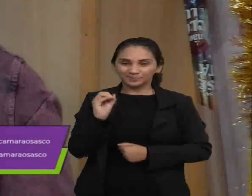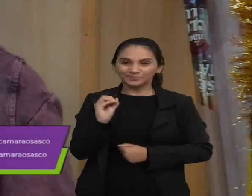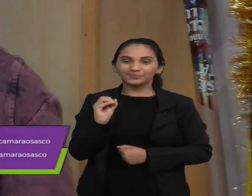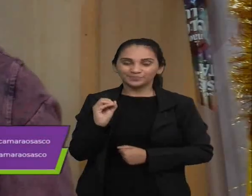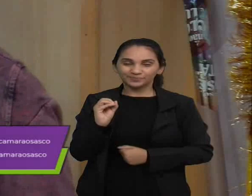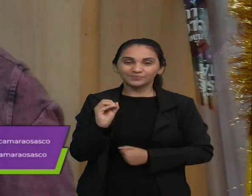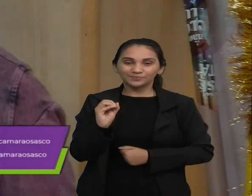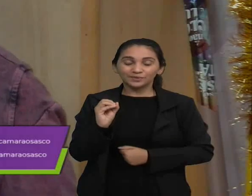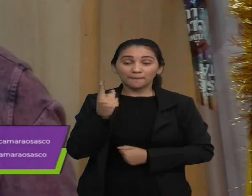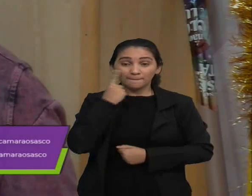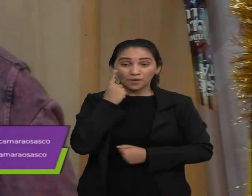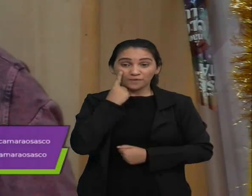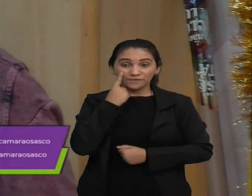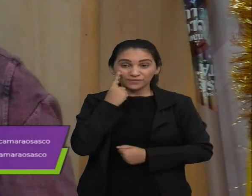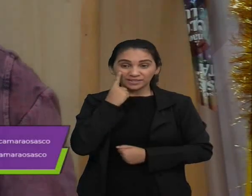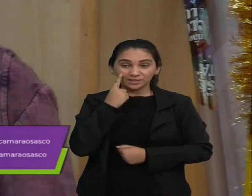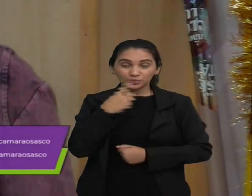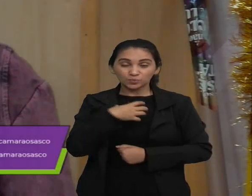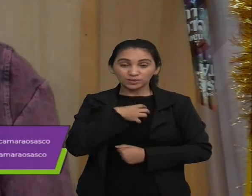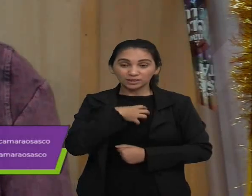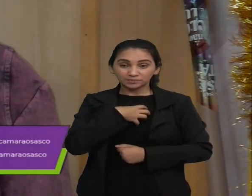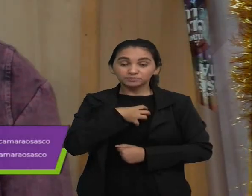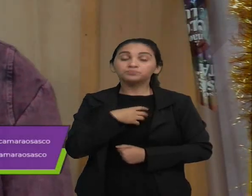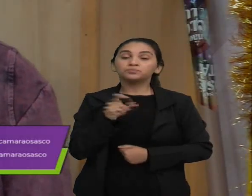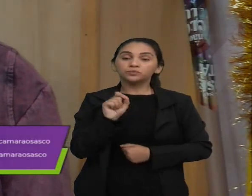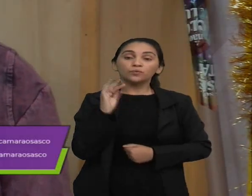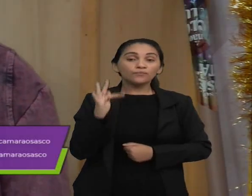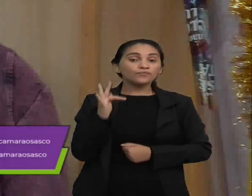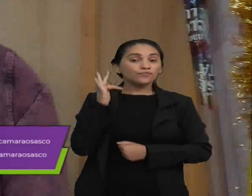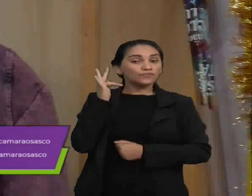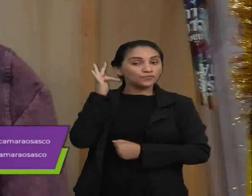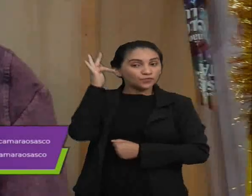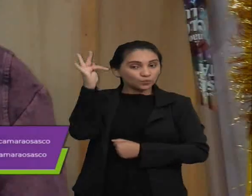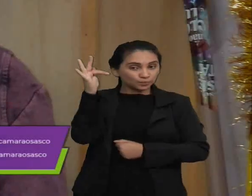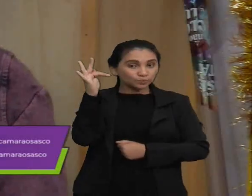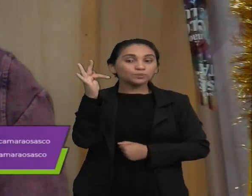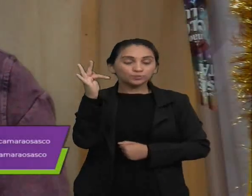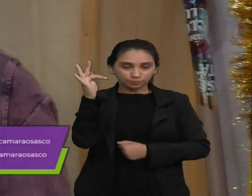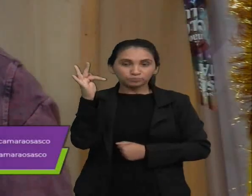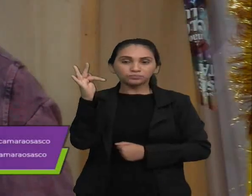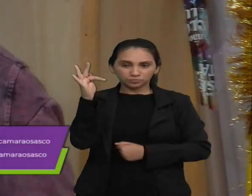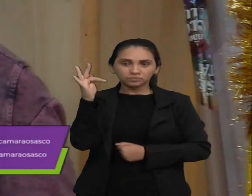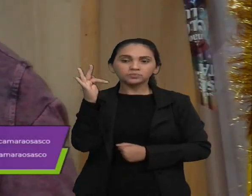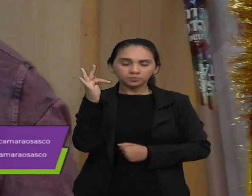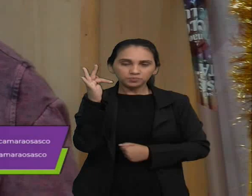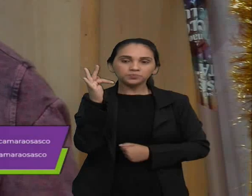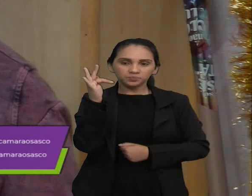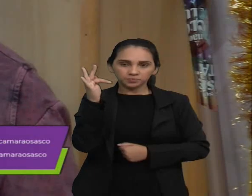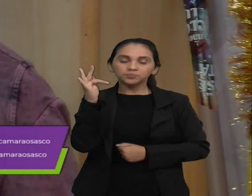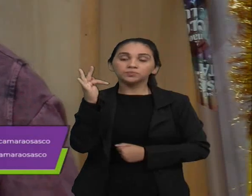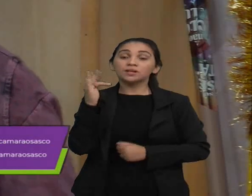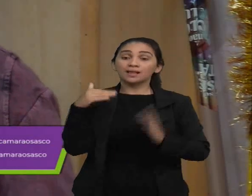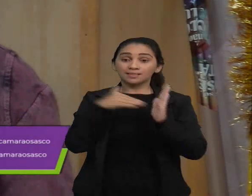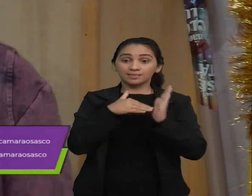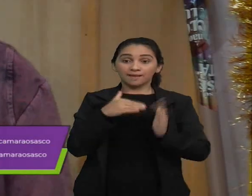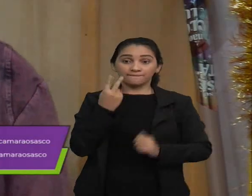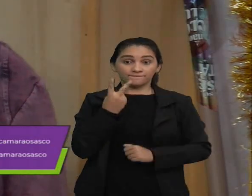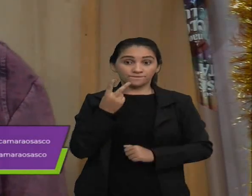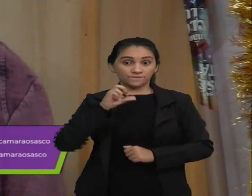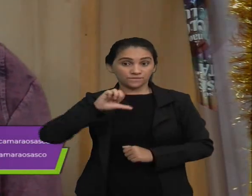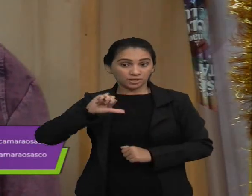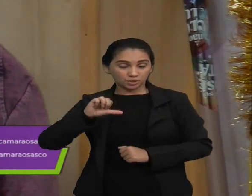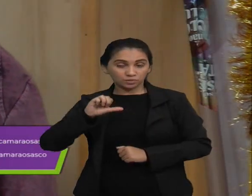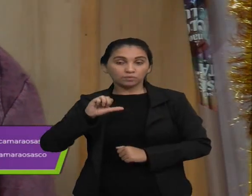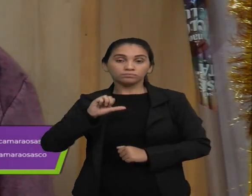do ponto de vista do futuro. Osasco tem contrato até 1929, certo?